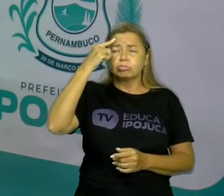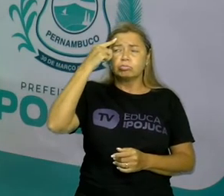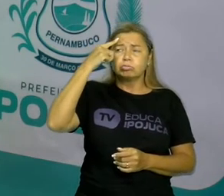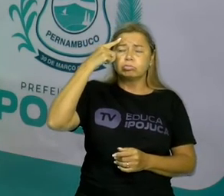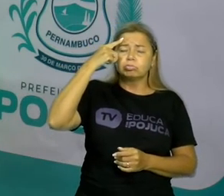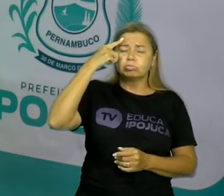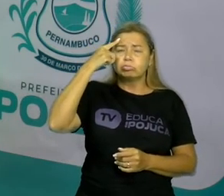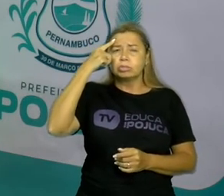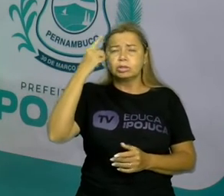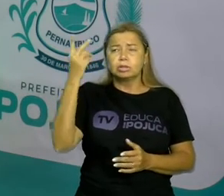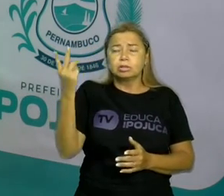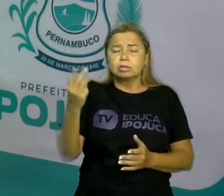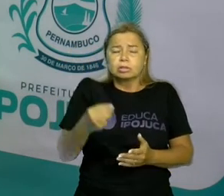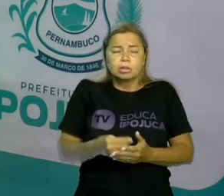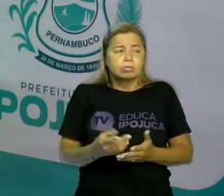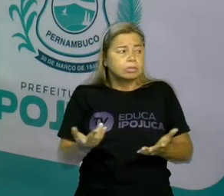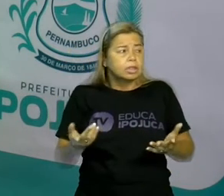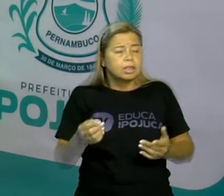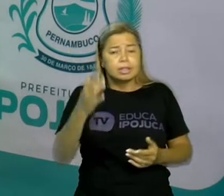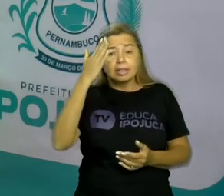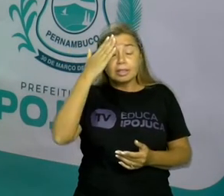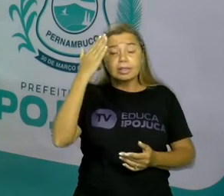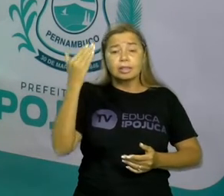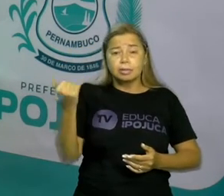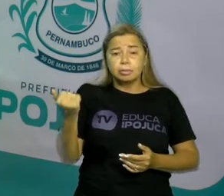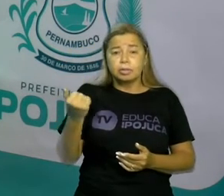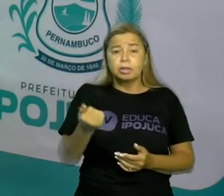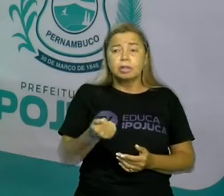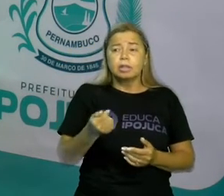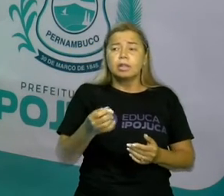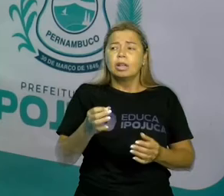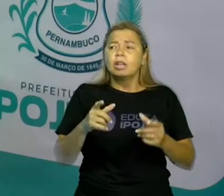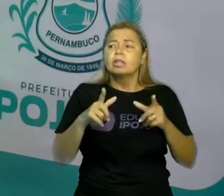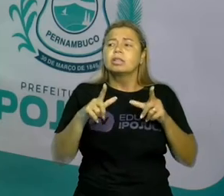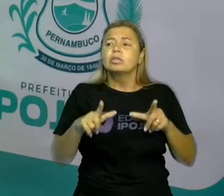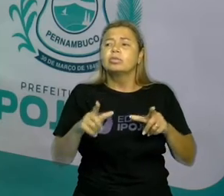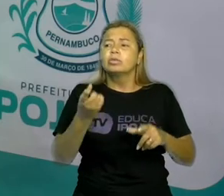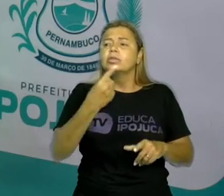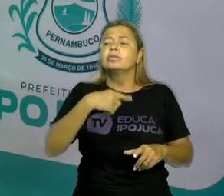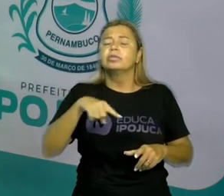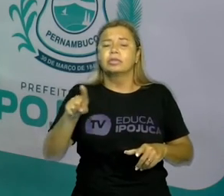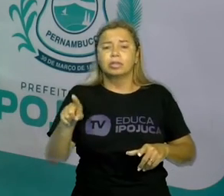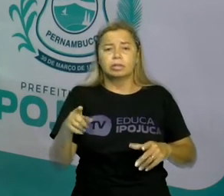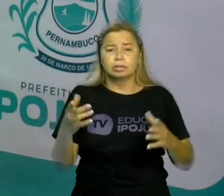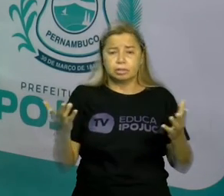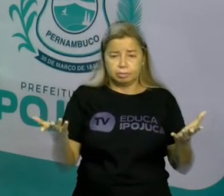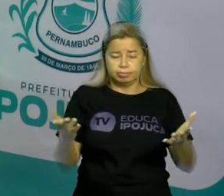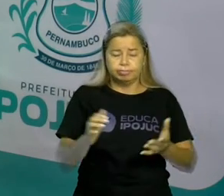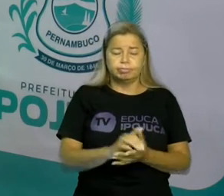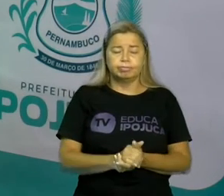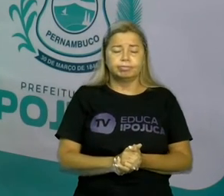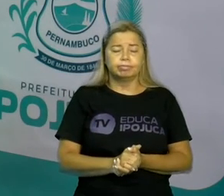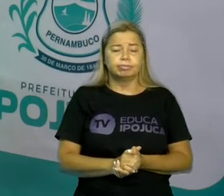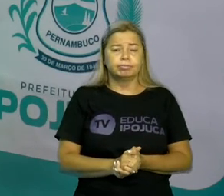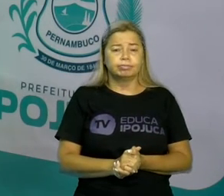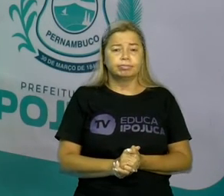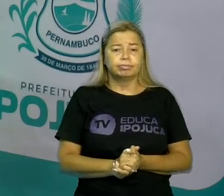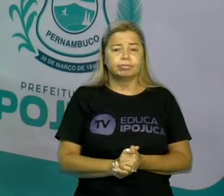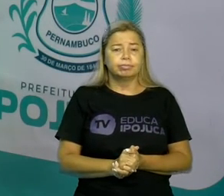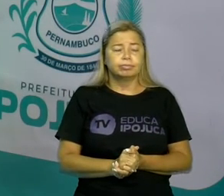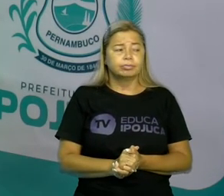consciência para que possamos nos deslocar ou nos movimentar no espaço.